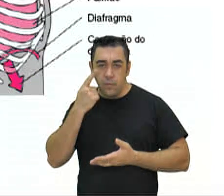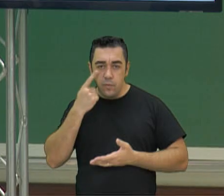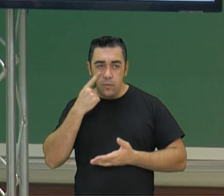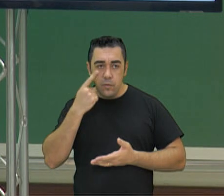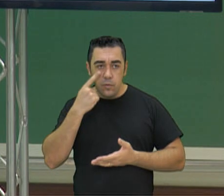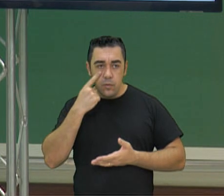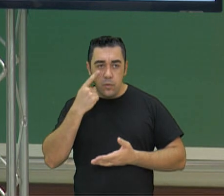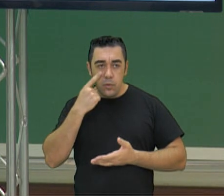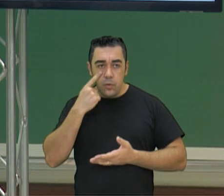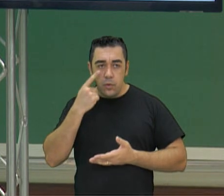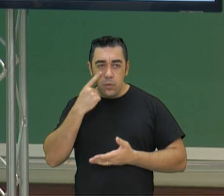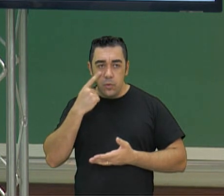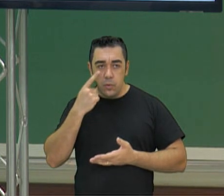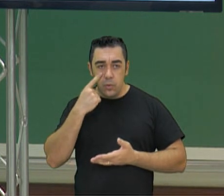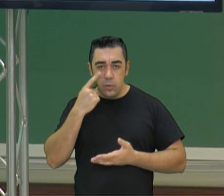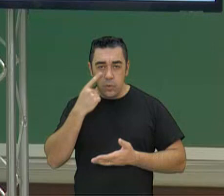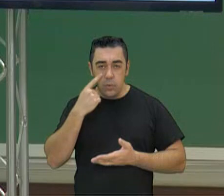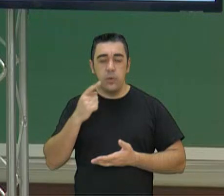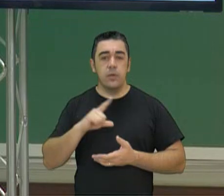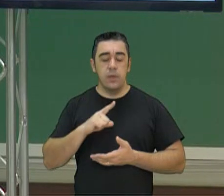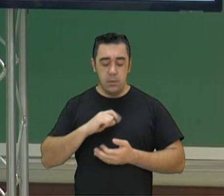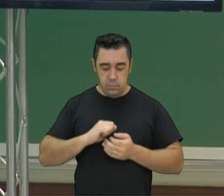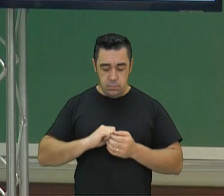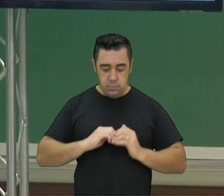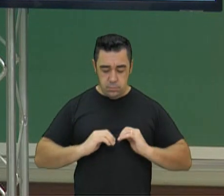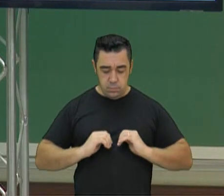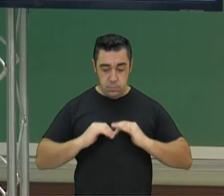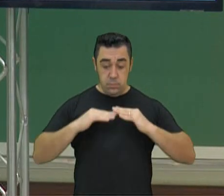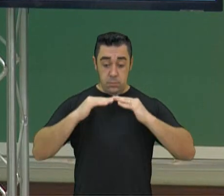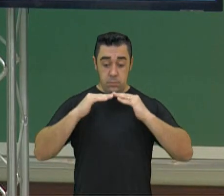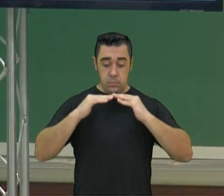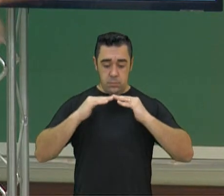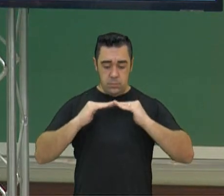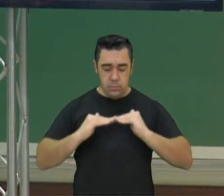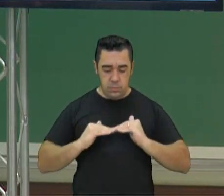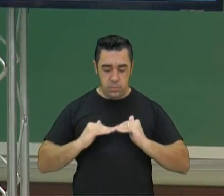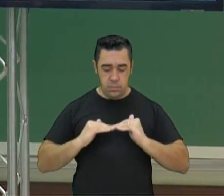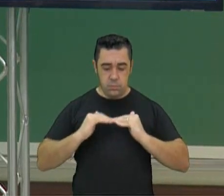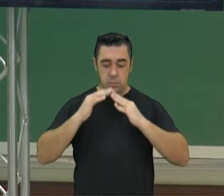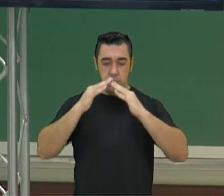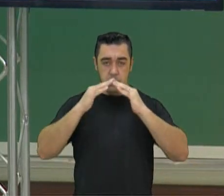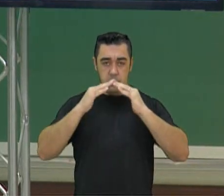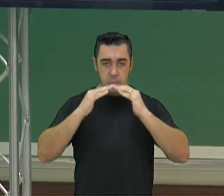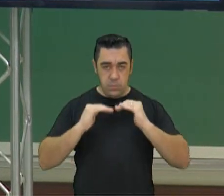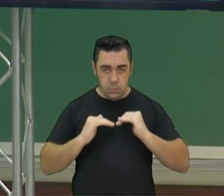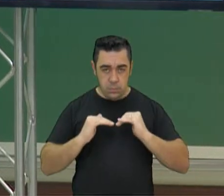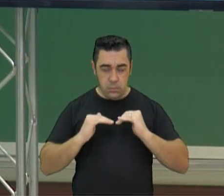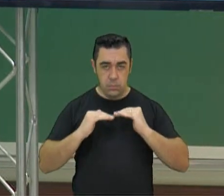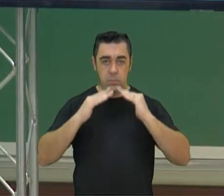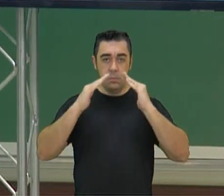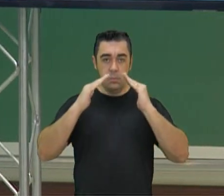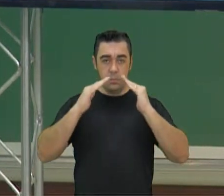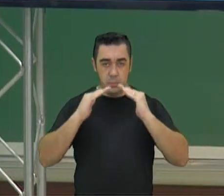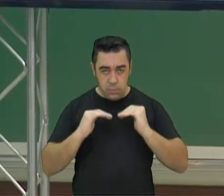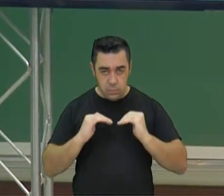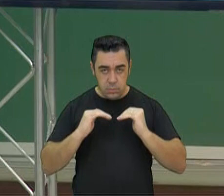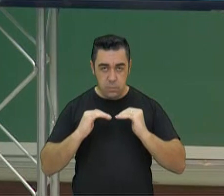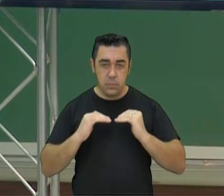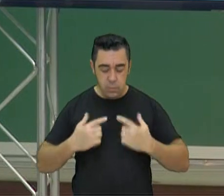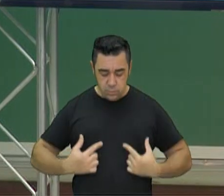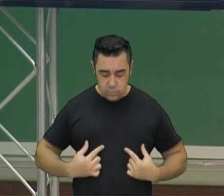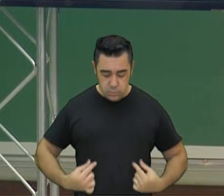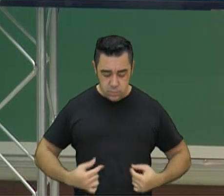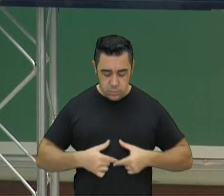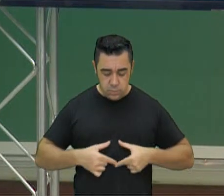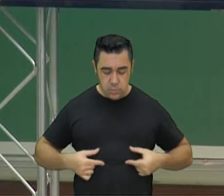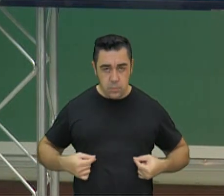durante o processo de inspiração e do processo de expiração, como que vai funcionar. Então, tanto o tórax quanto o abdômen são contraídos